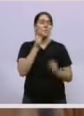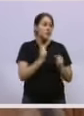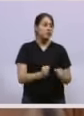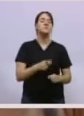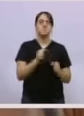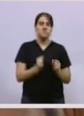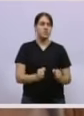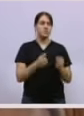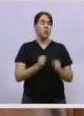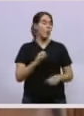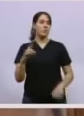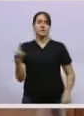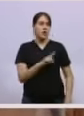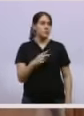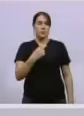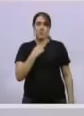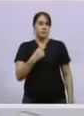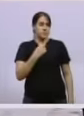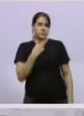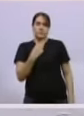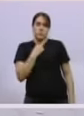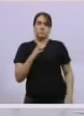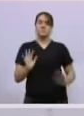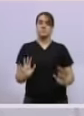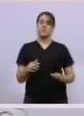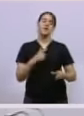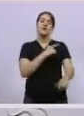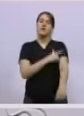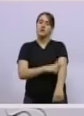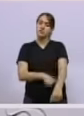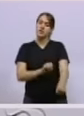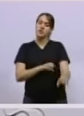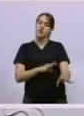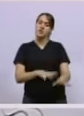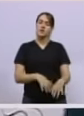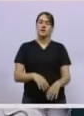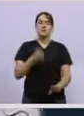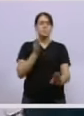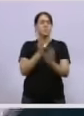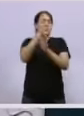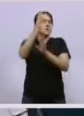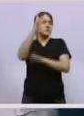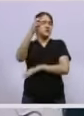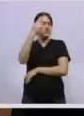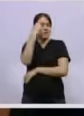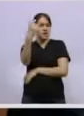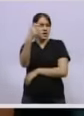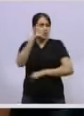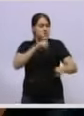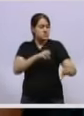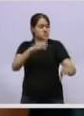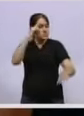tampouco dizendo não, não, não. Educar requer você descobrir um jeito criativo de ser pai daquele filho todos os dias de um